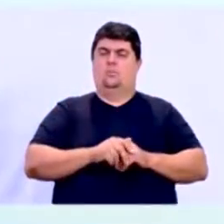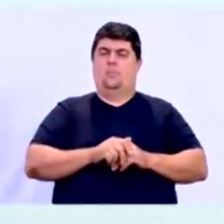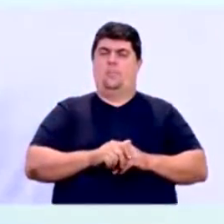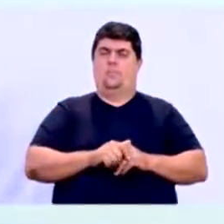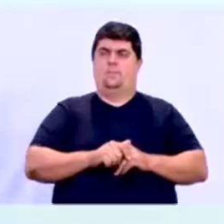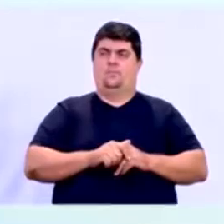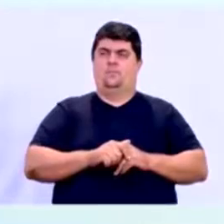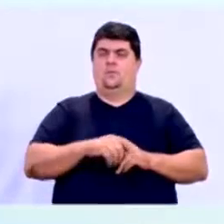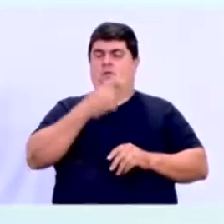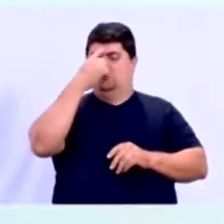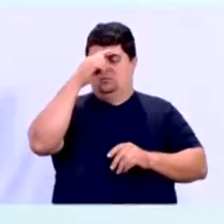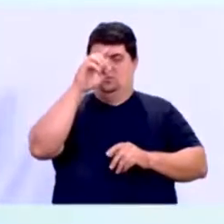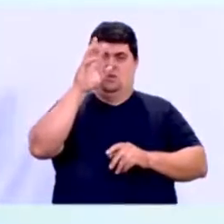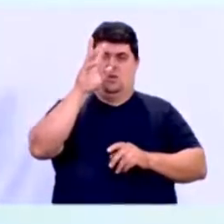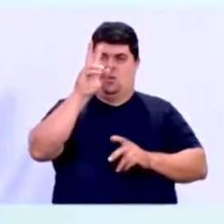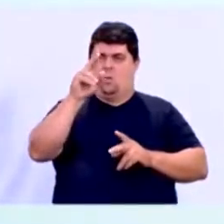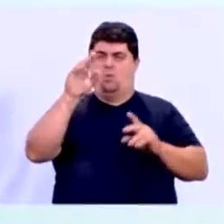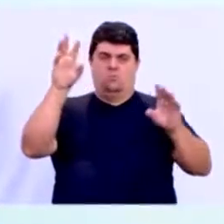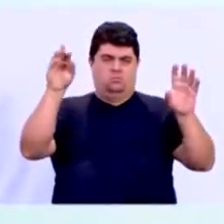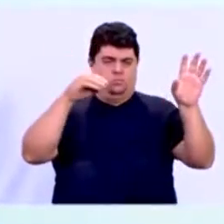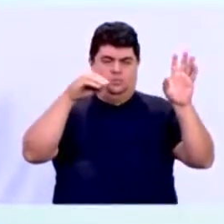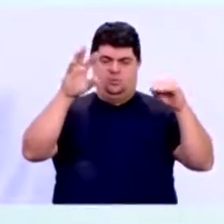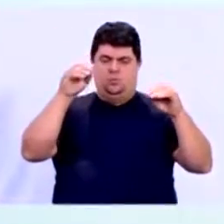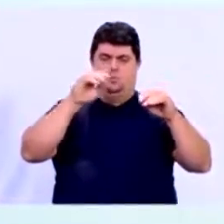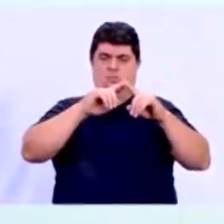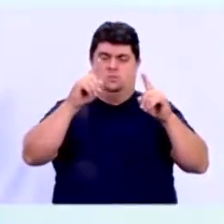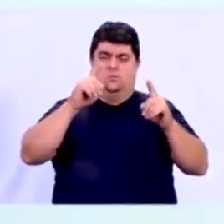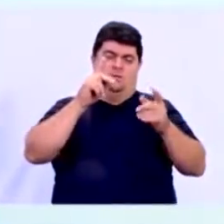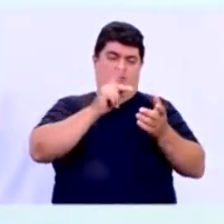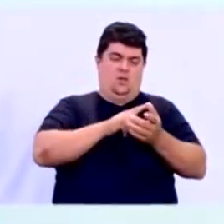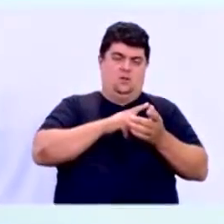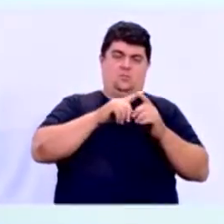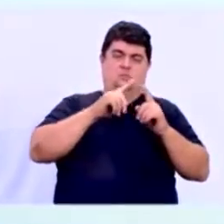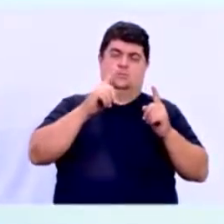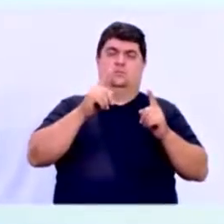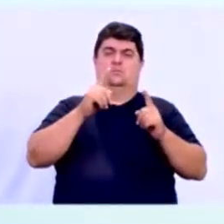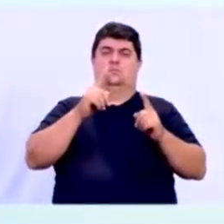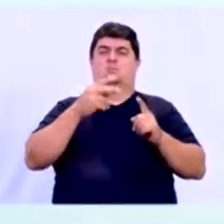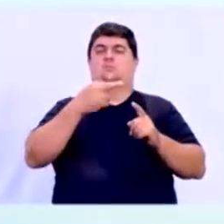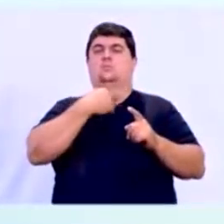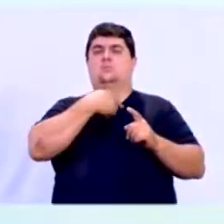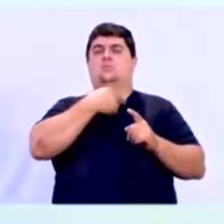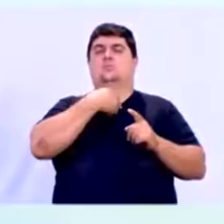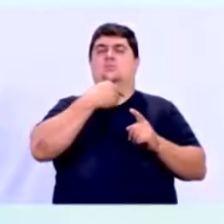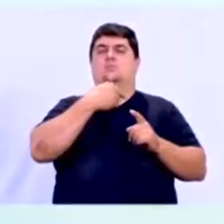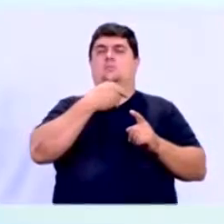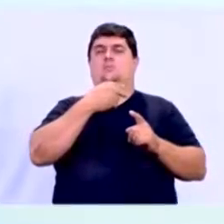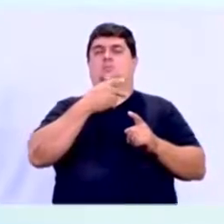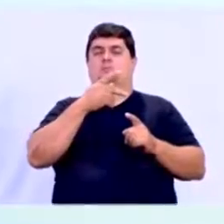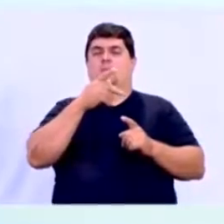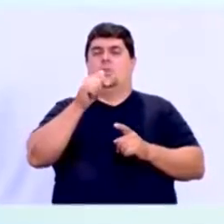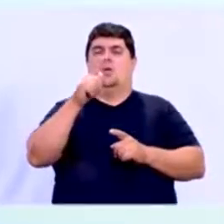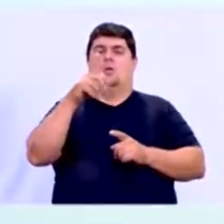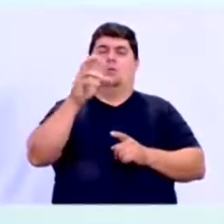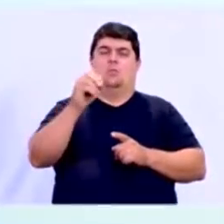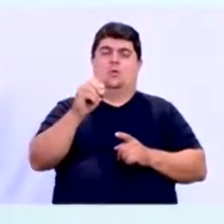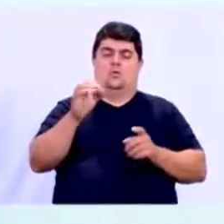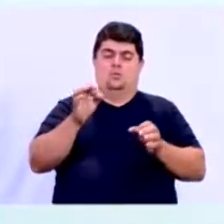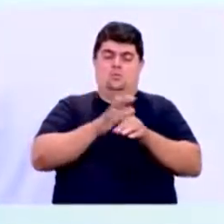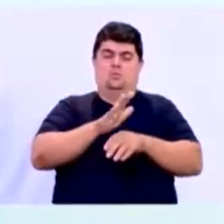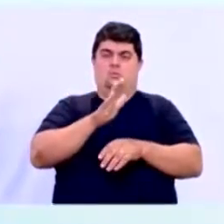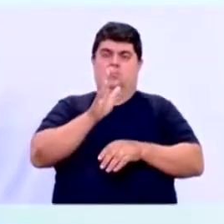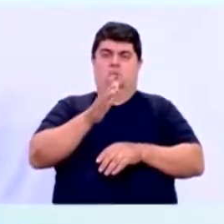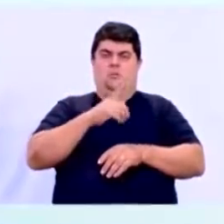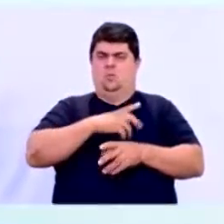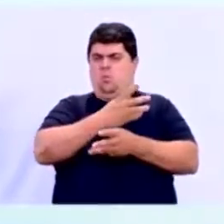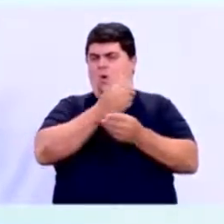as ideias, né, as informações reais, mas também você não pode pegar, por exemplo, um plano pronto, porque na internet